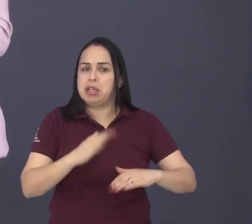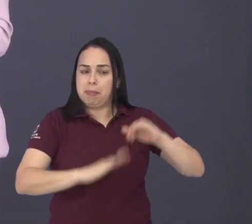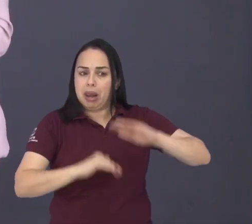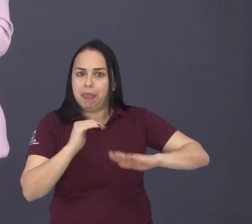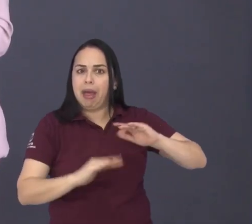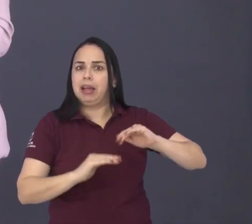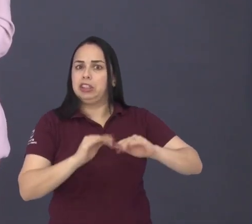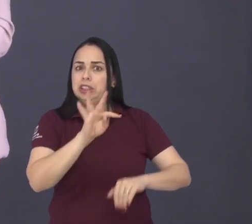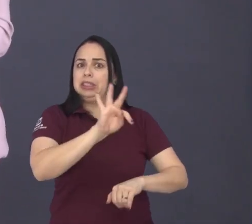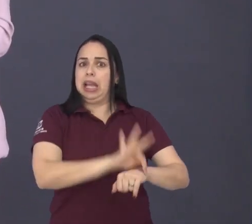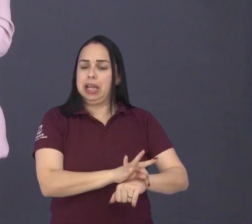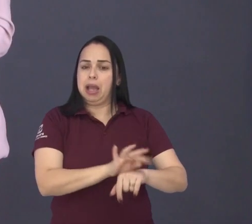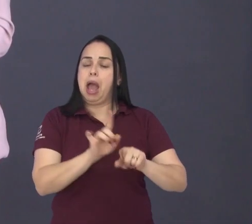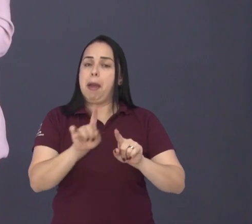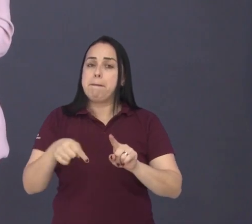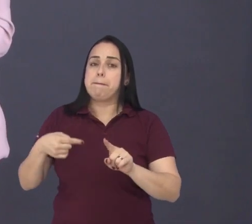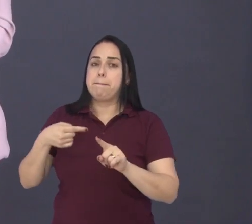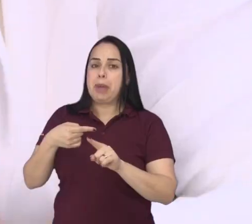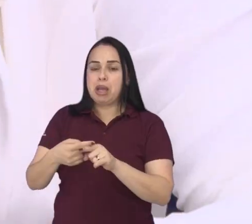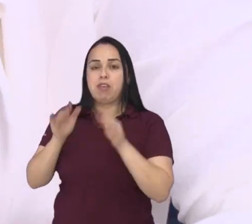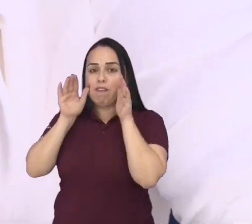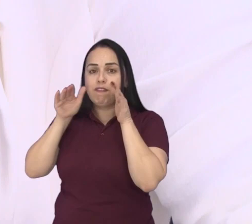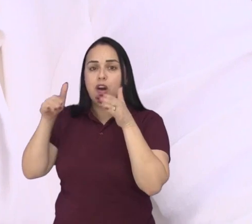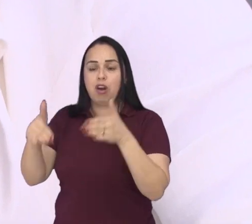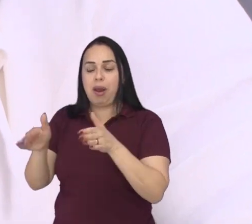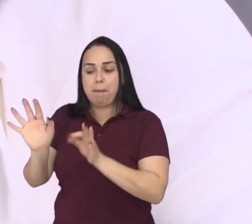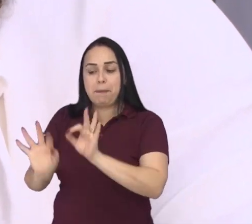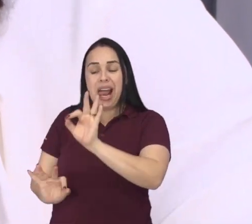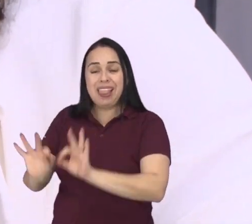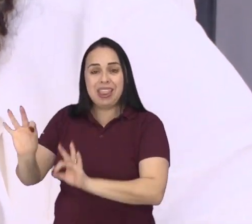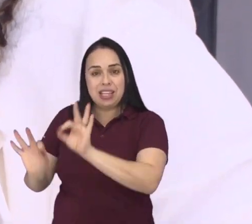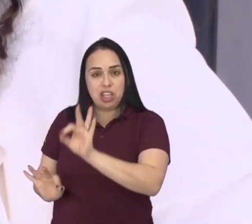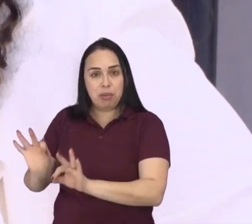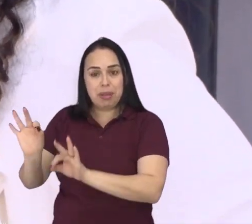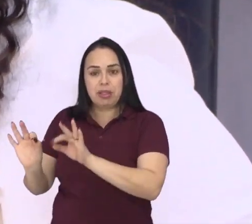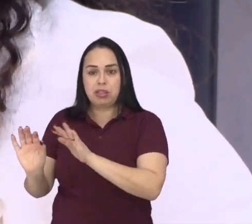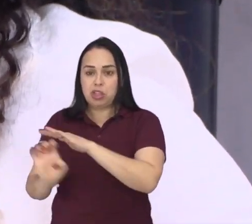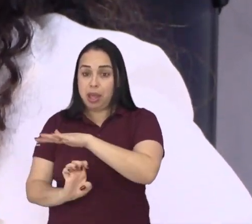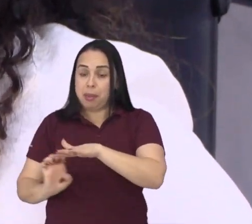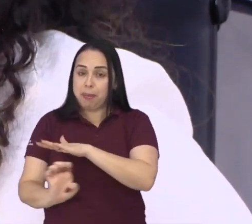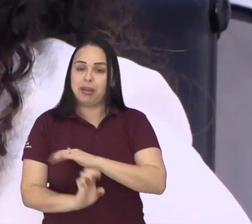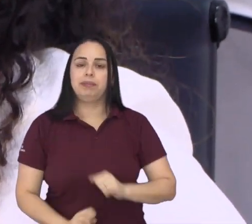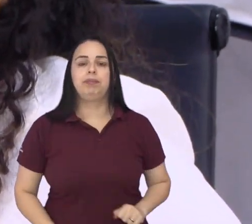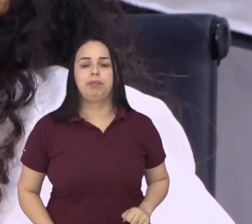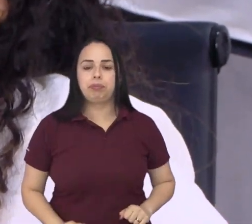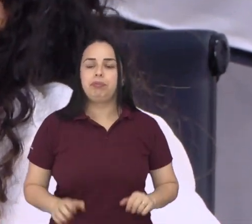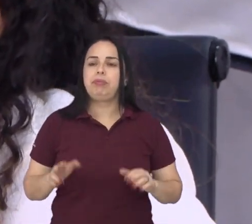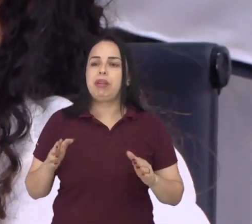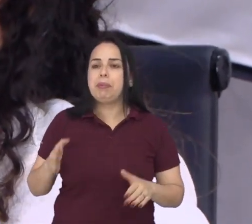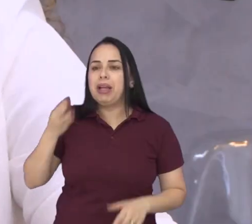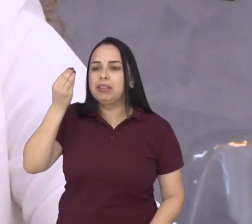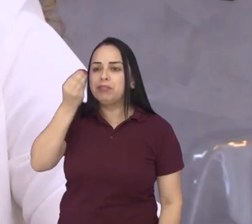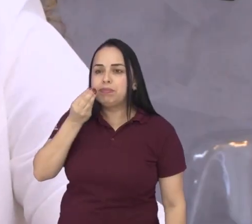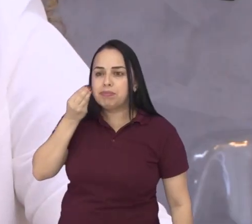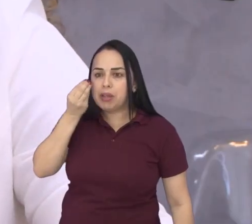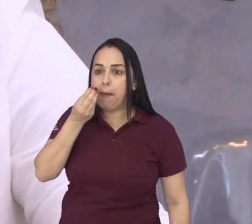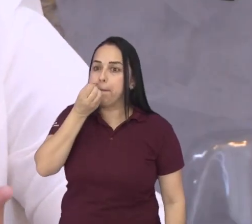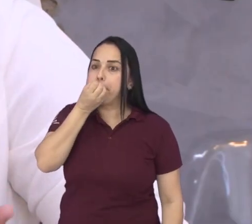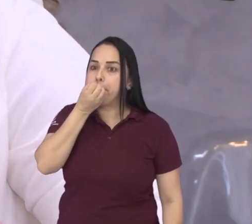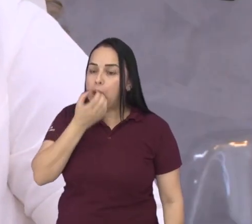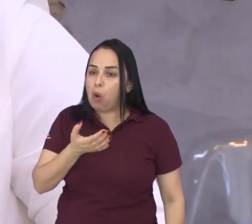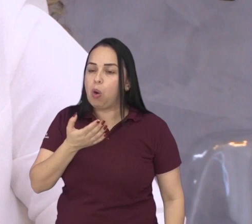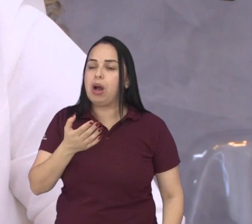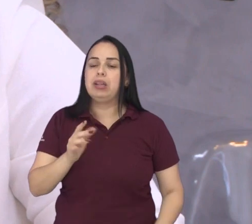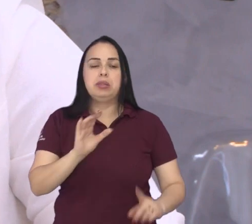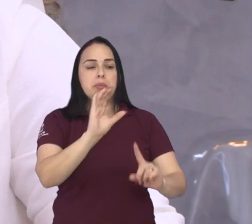aqui exigiu não só habilidade técnica, também foi preciso se dedicar ao planejamento da empresa. Para gerar